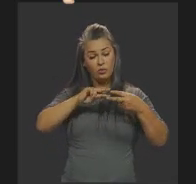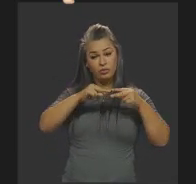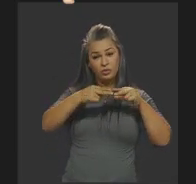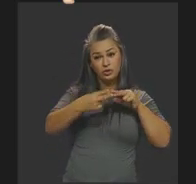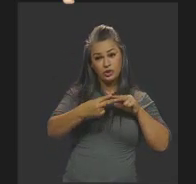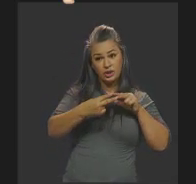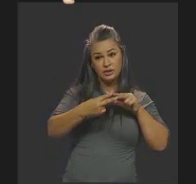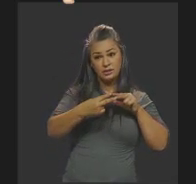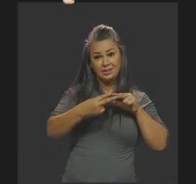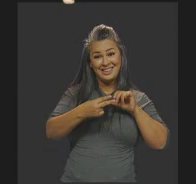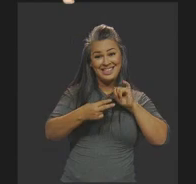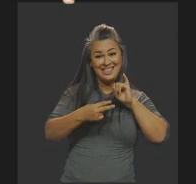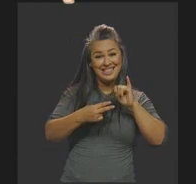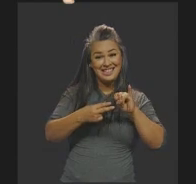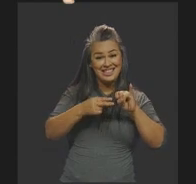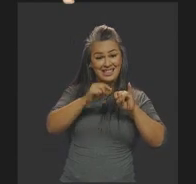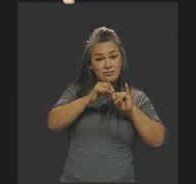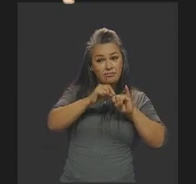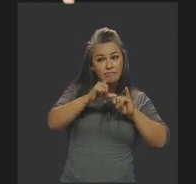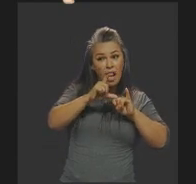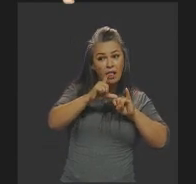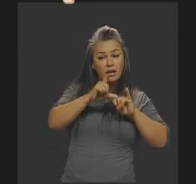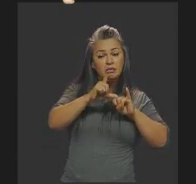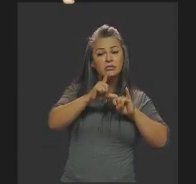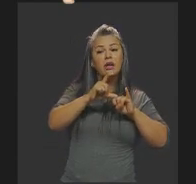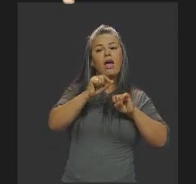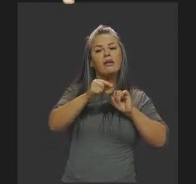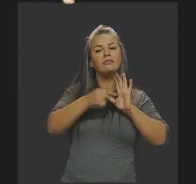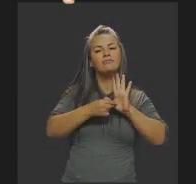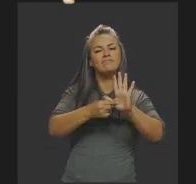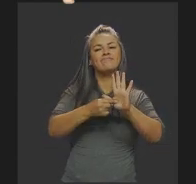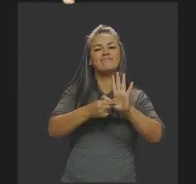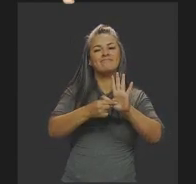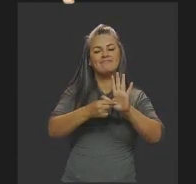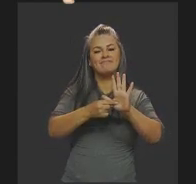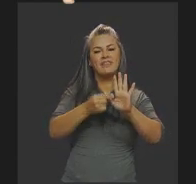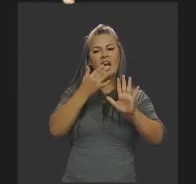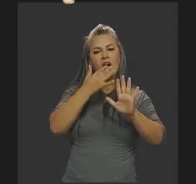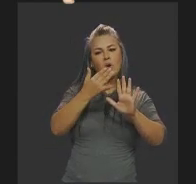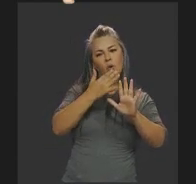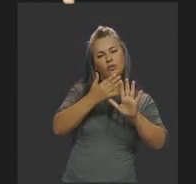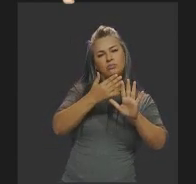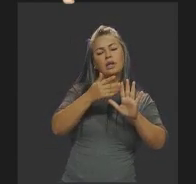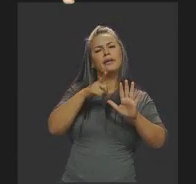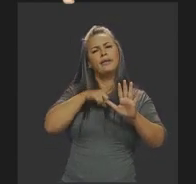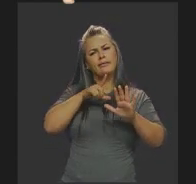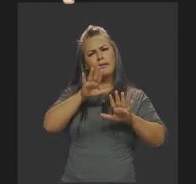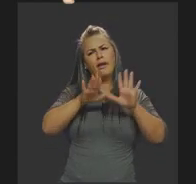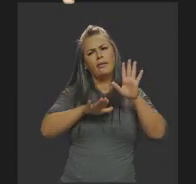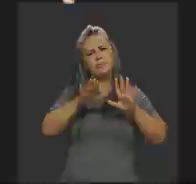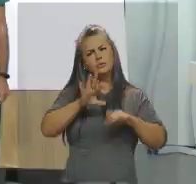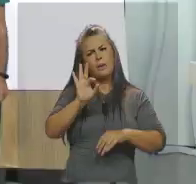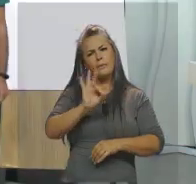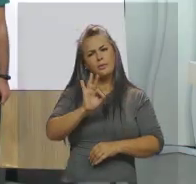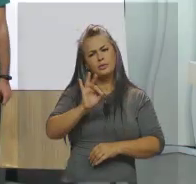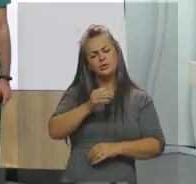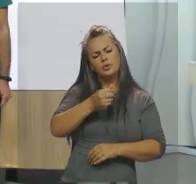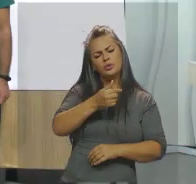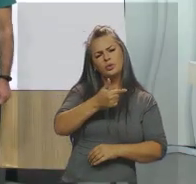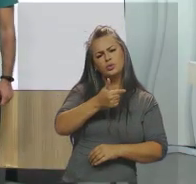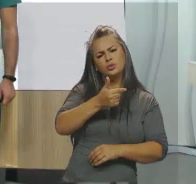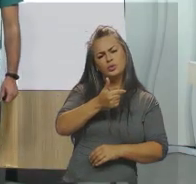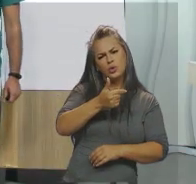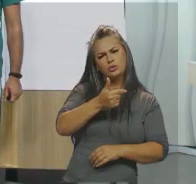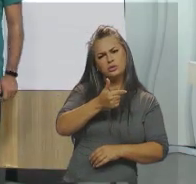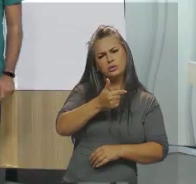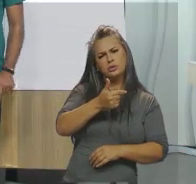cor se manifeste. Tranquilo? E uma proporção, então, de 12 para 3 para 1. Mas por quê,